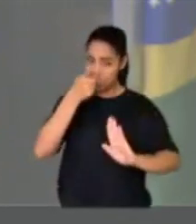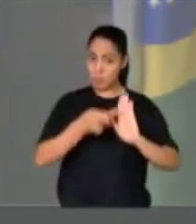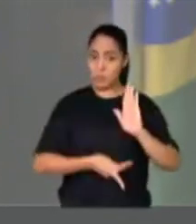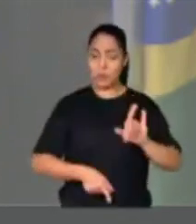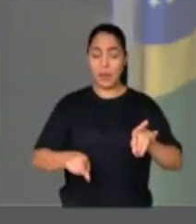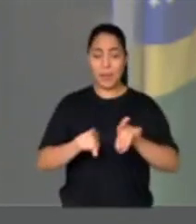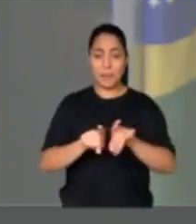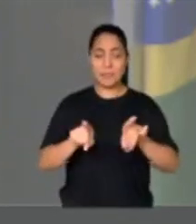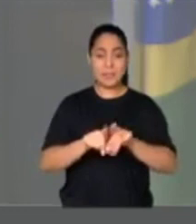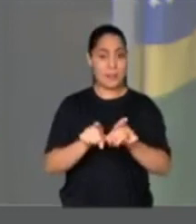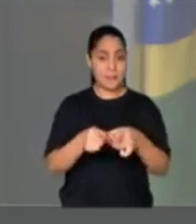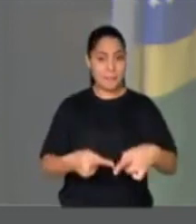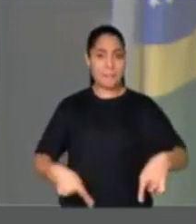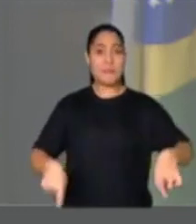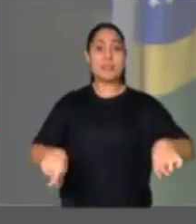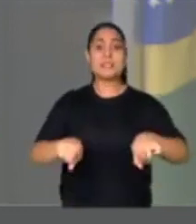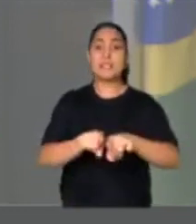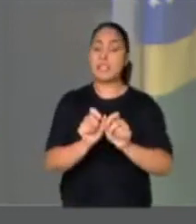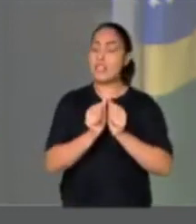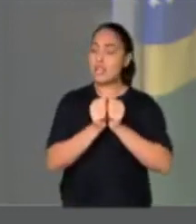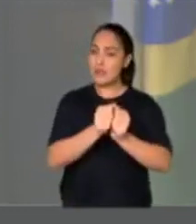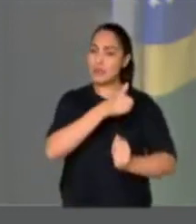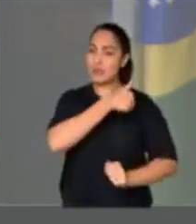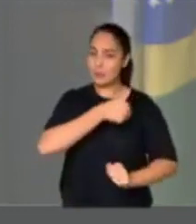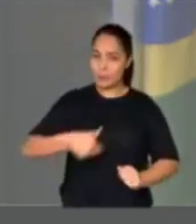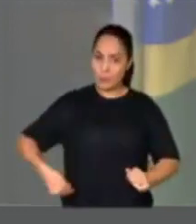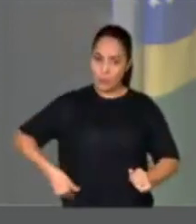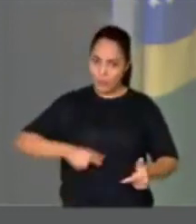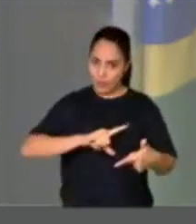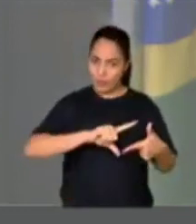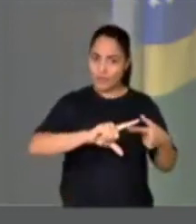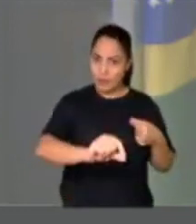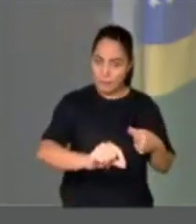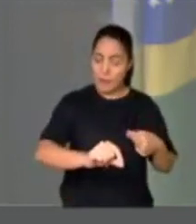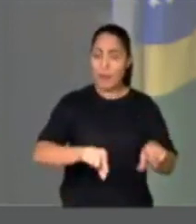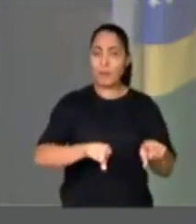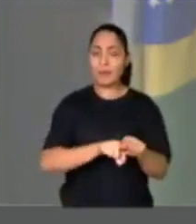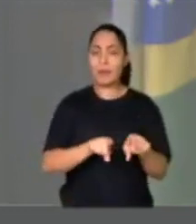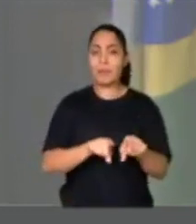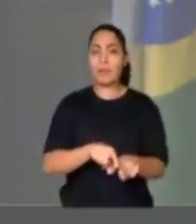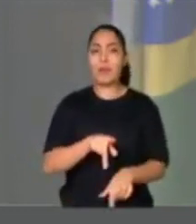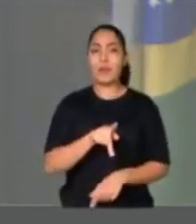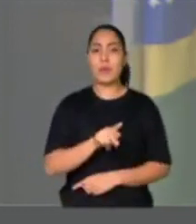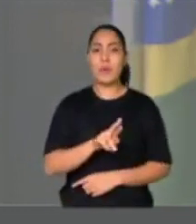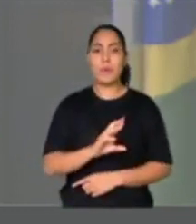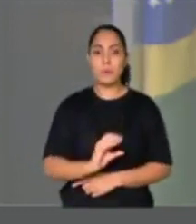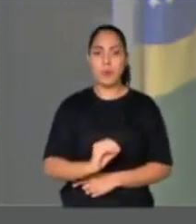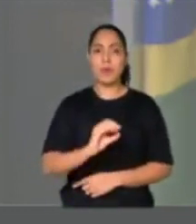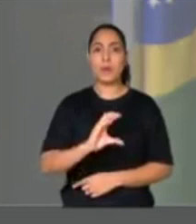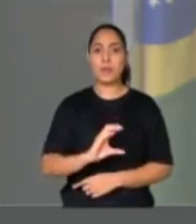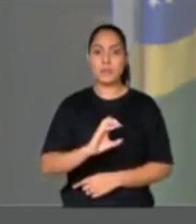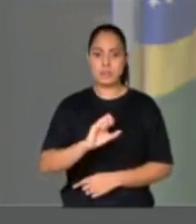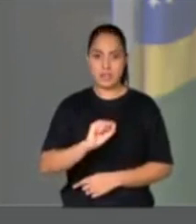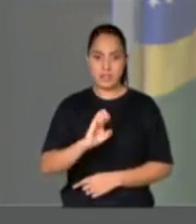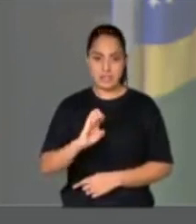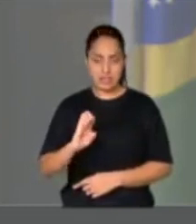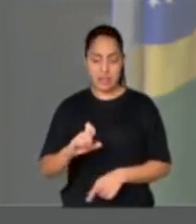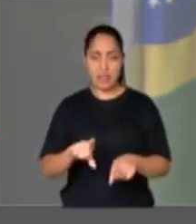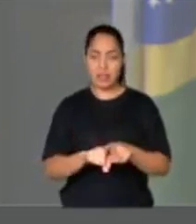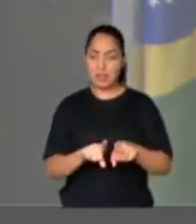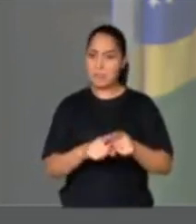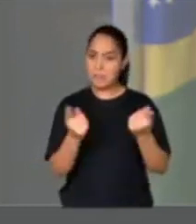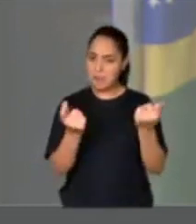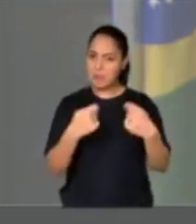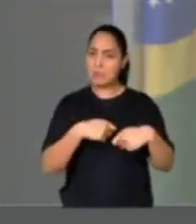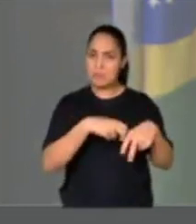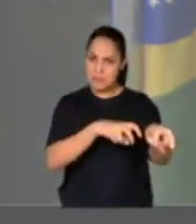foram feitas com o governo japonês. Já foi citado aqui o PRODC, né, a possibilidade da gente ter plantações